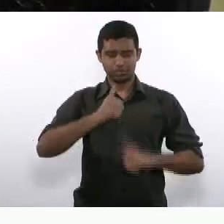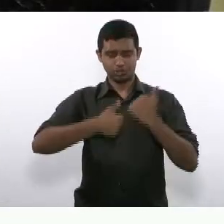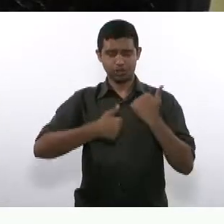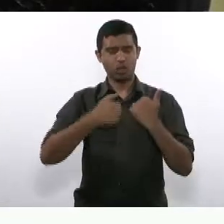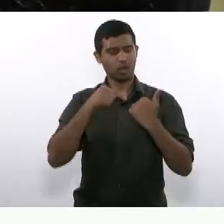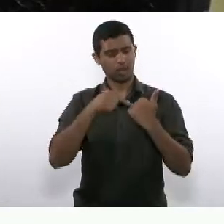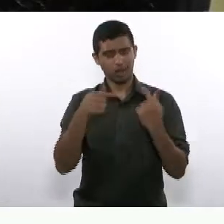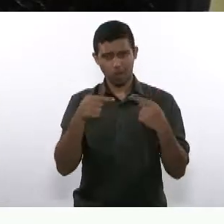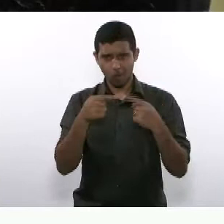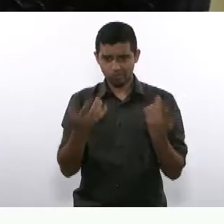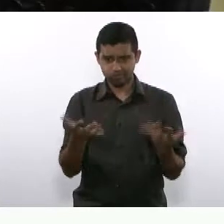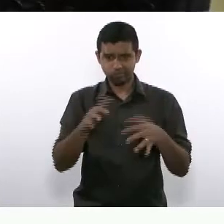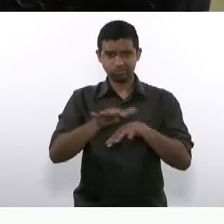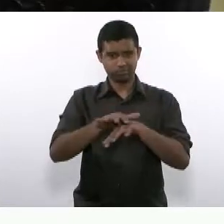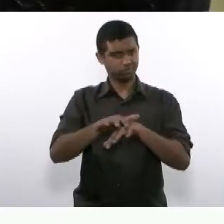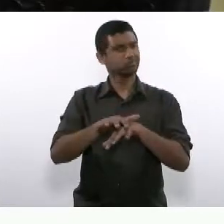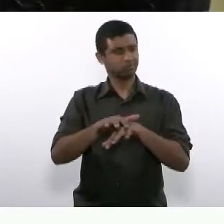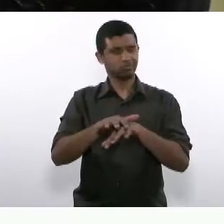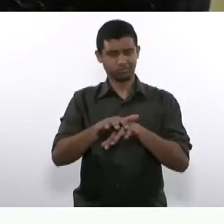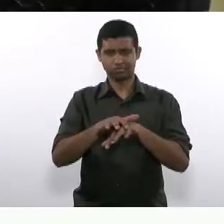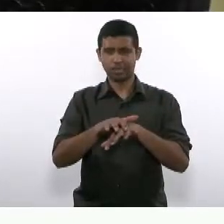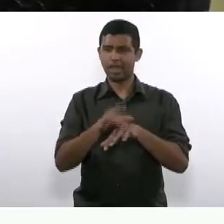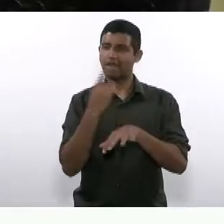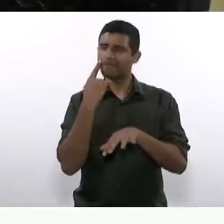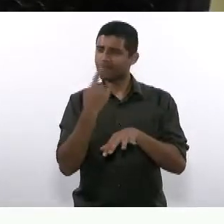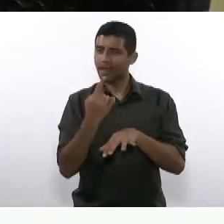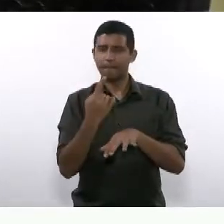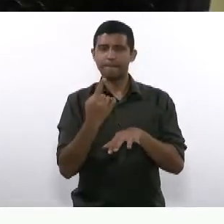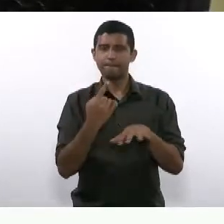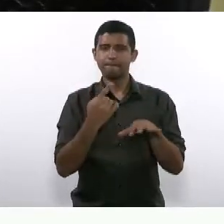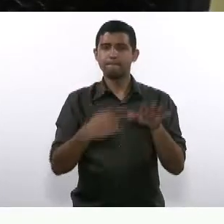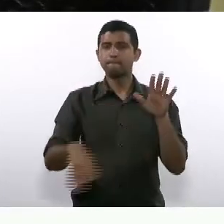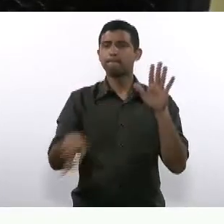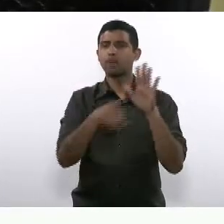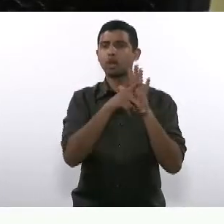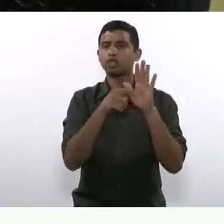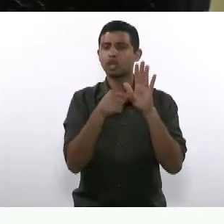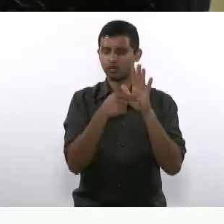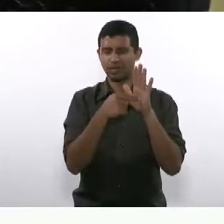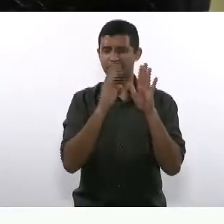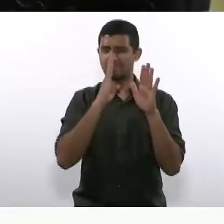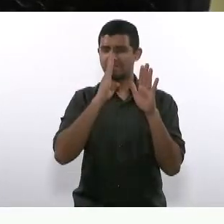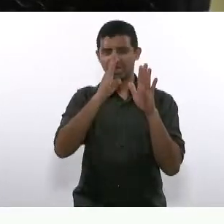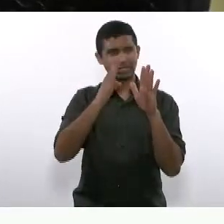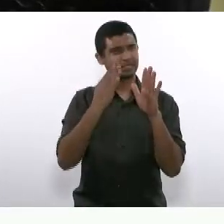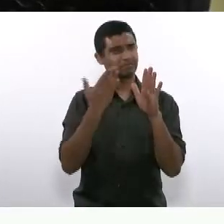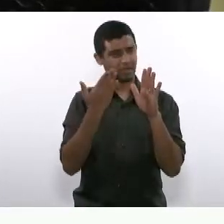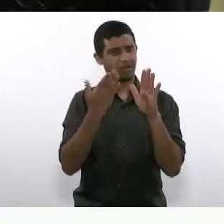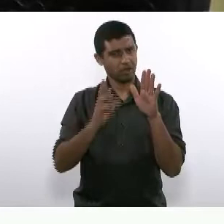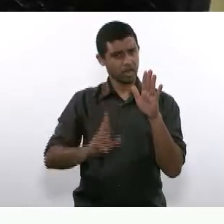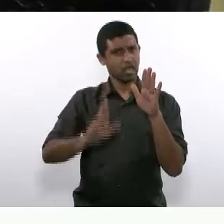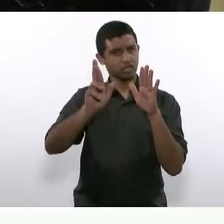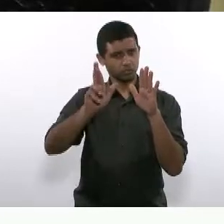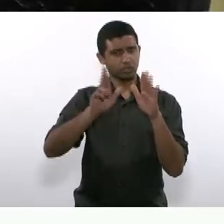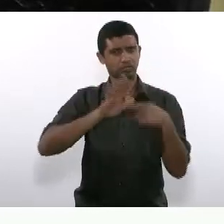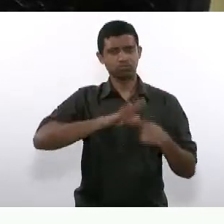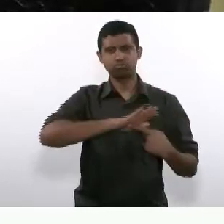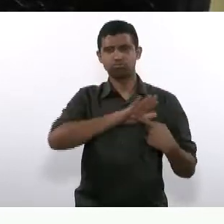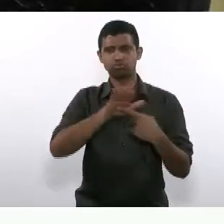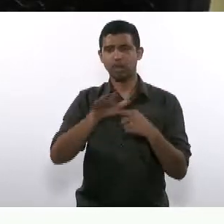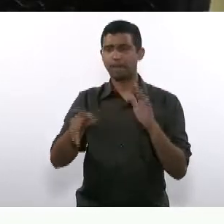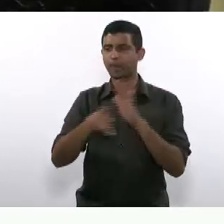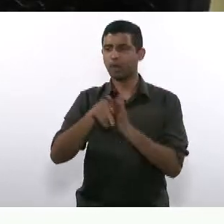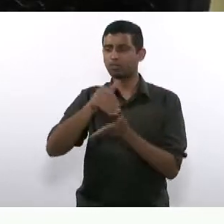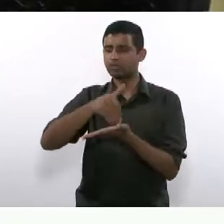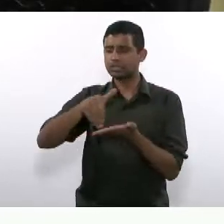inclusão, qual projeto em especial tem sido a bandeira, tem sido o carro-chefe da Secretaria, no